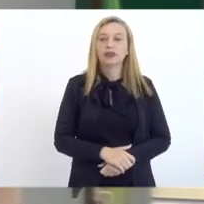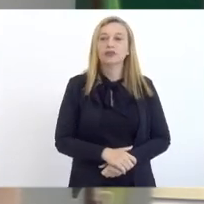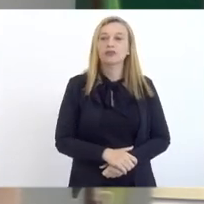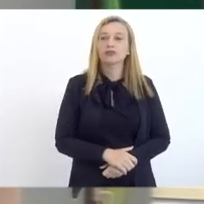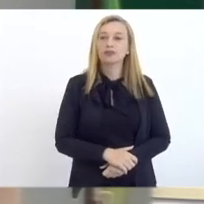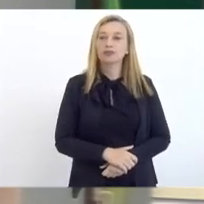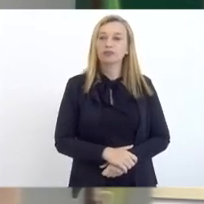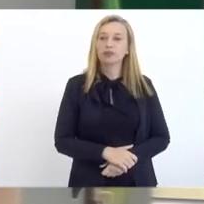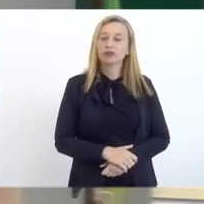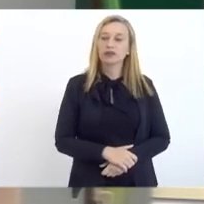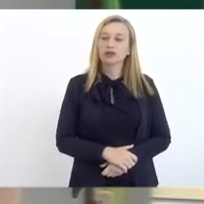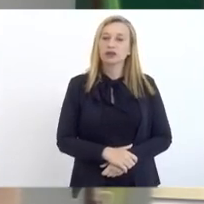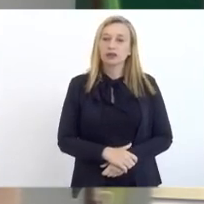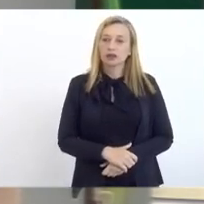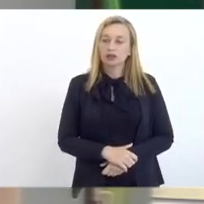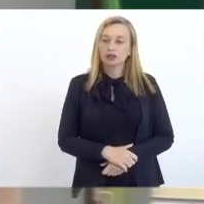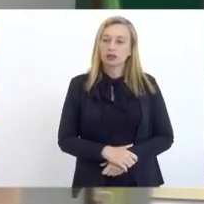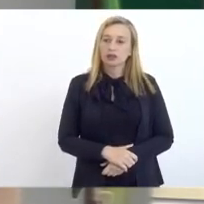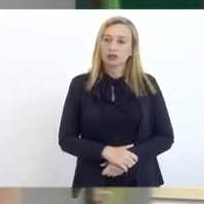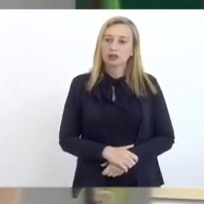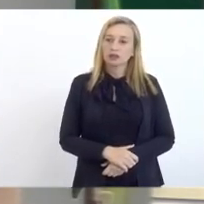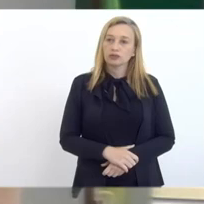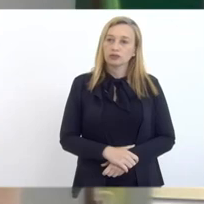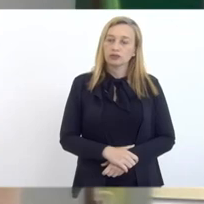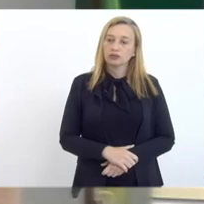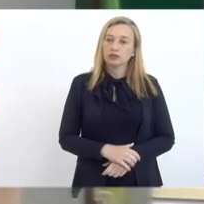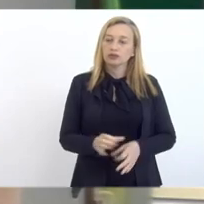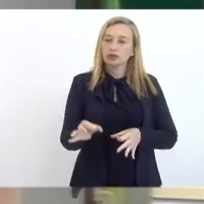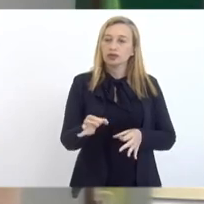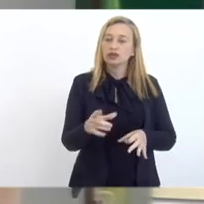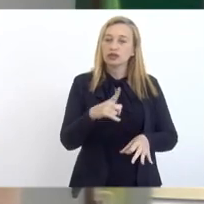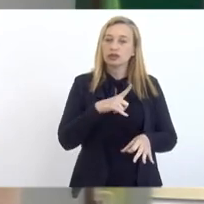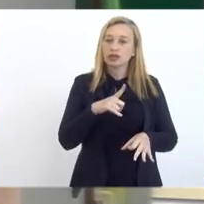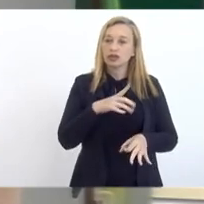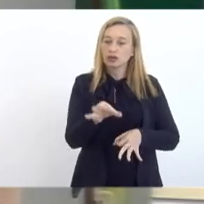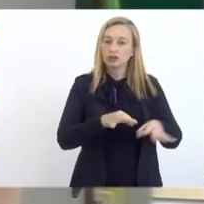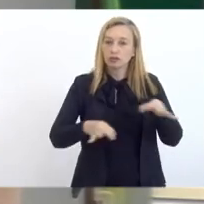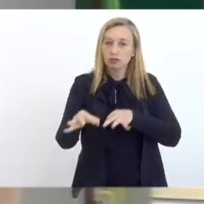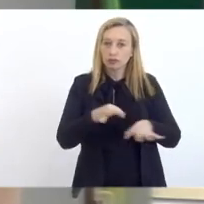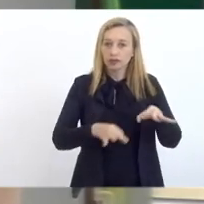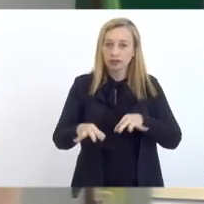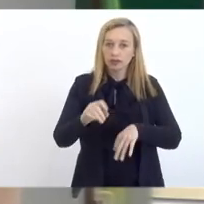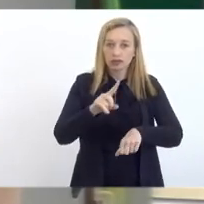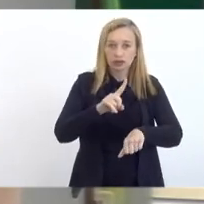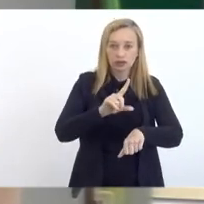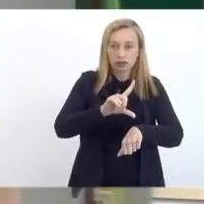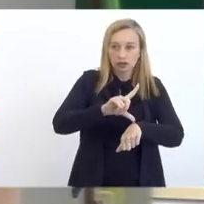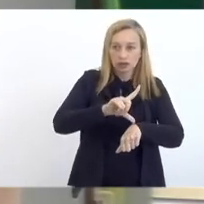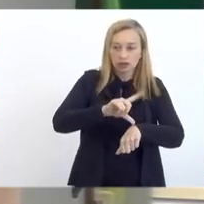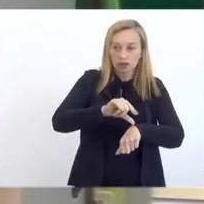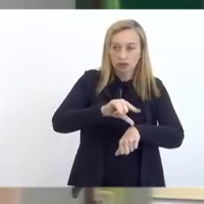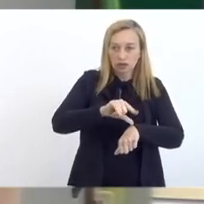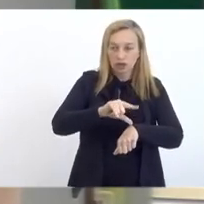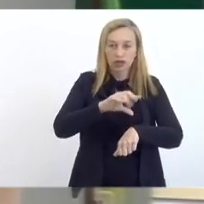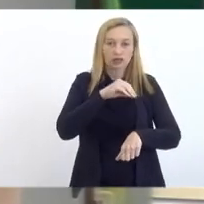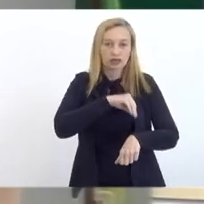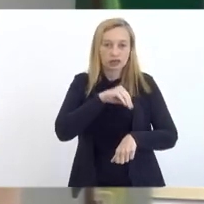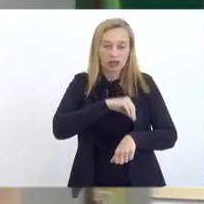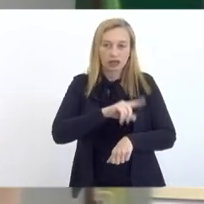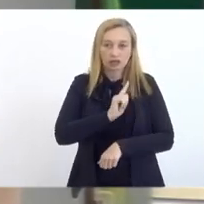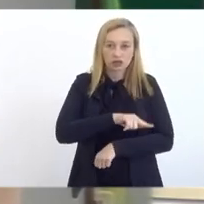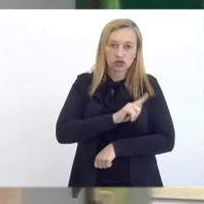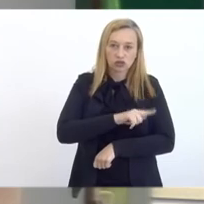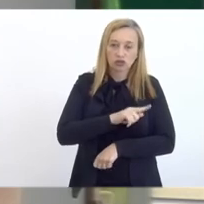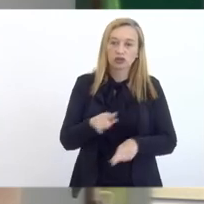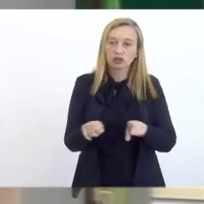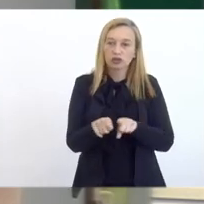consta, né, o plano de cargos e salários dos gestores ou até mesmo